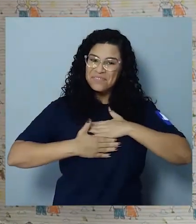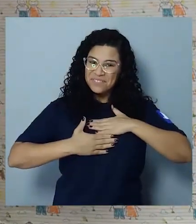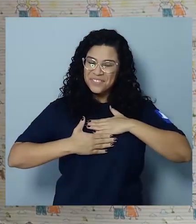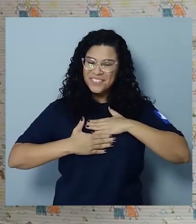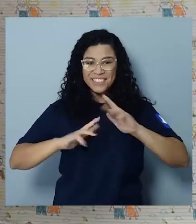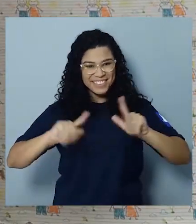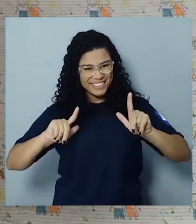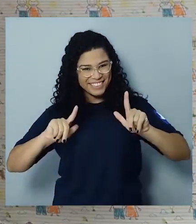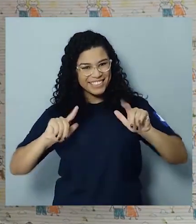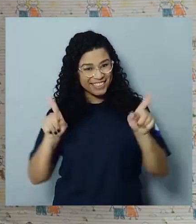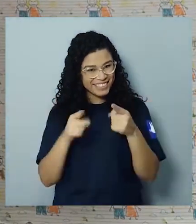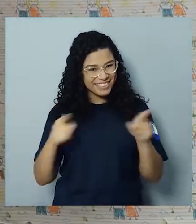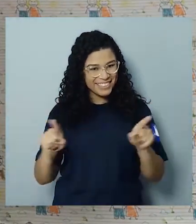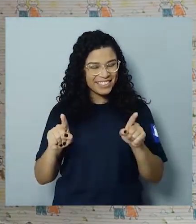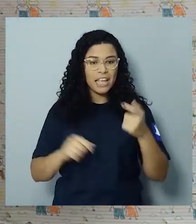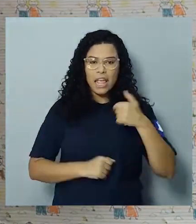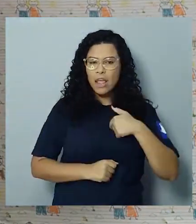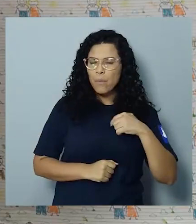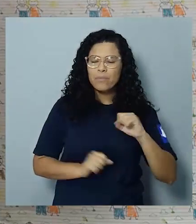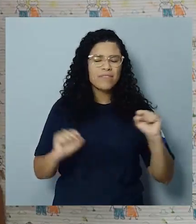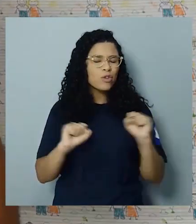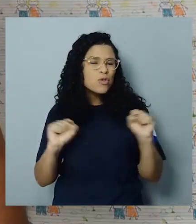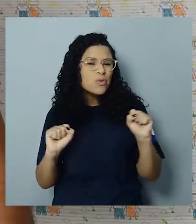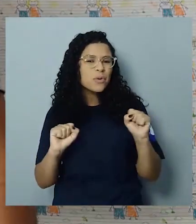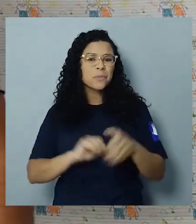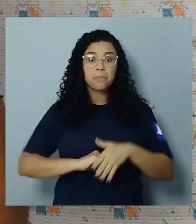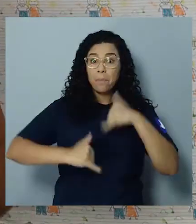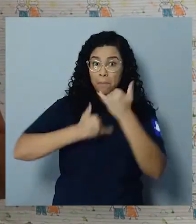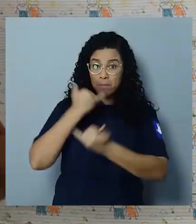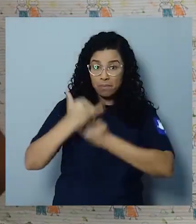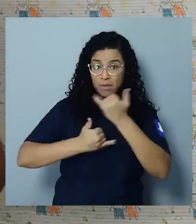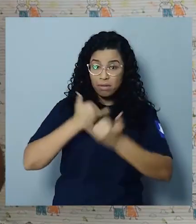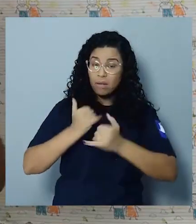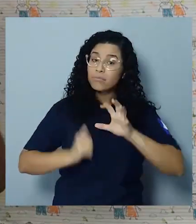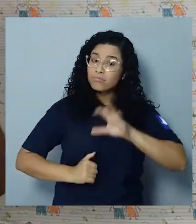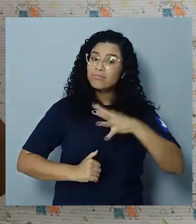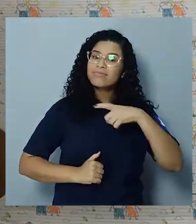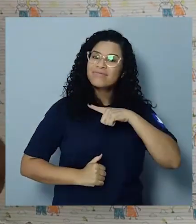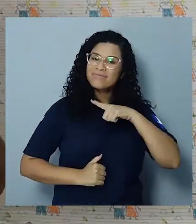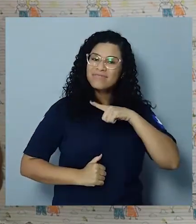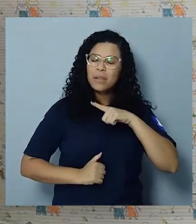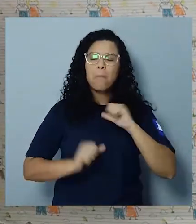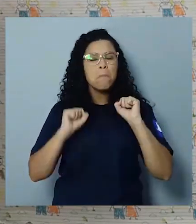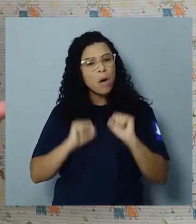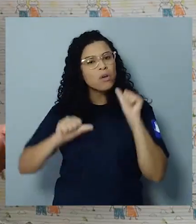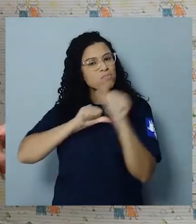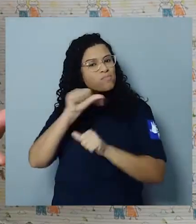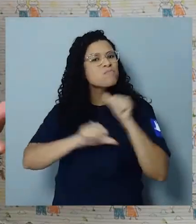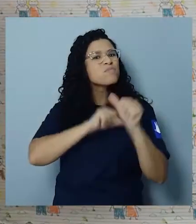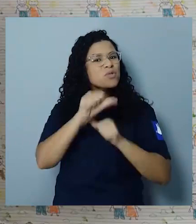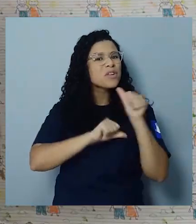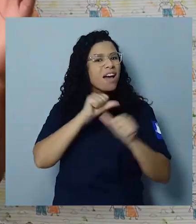vocês gostaram dessa variação Eu particularmente adorei brincadeira e assim você pode ir